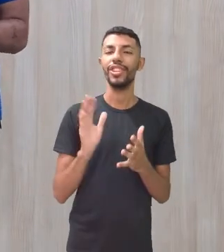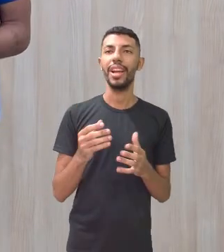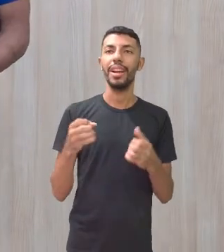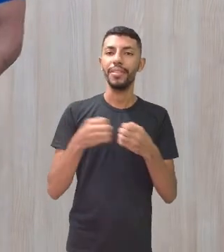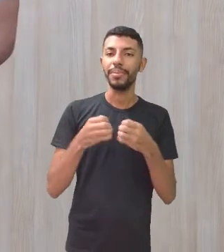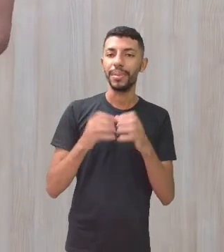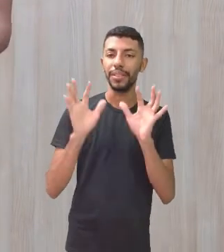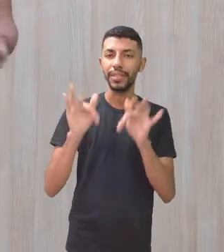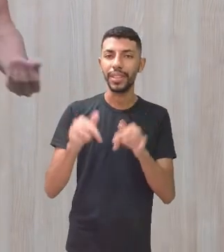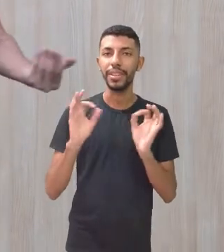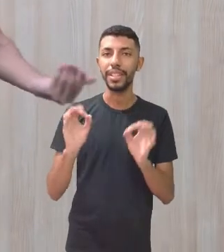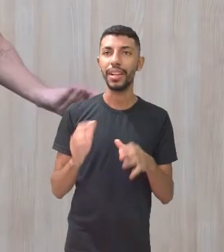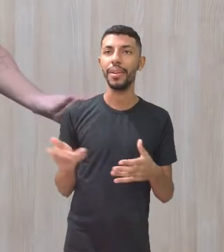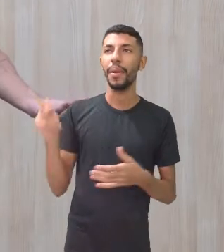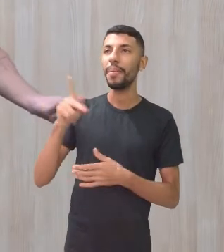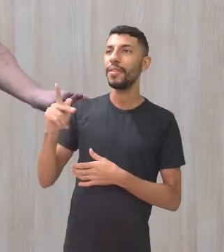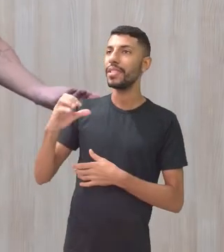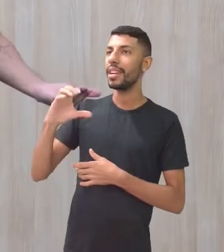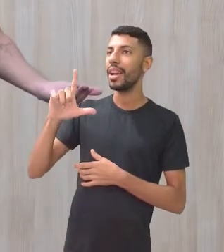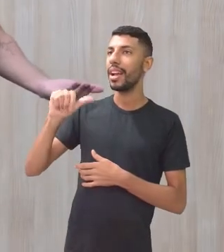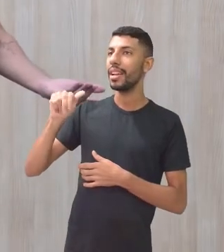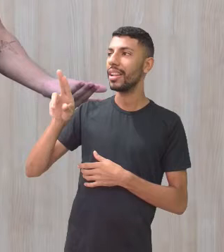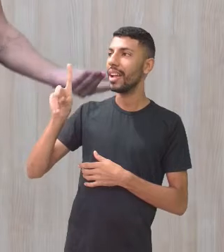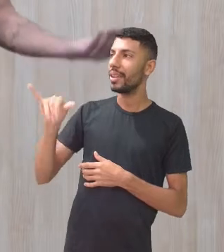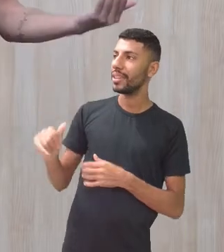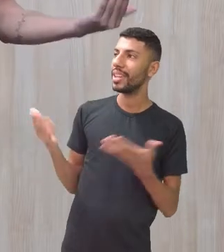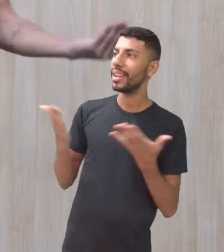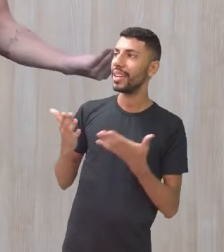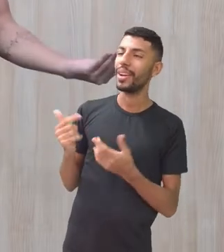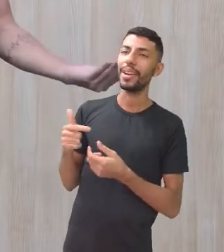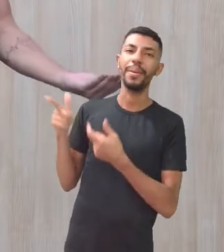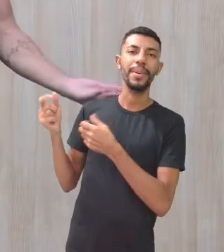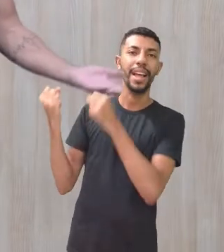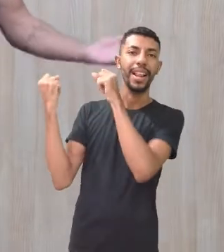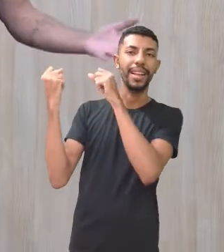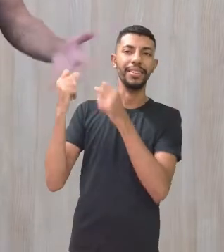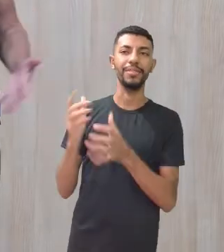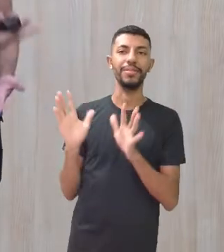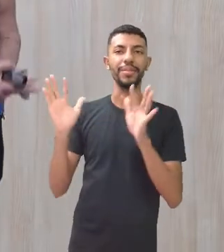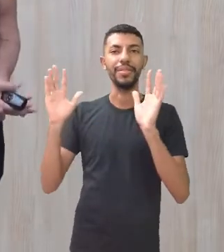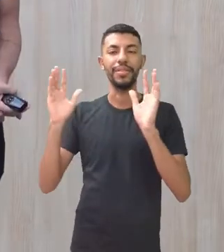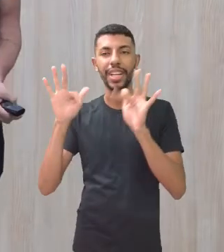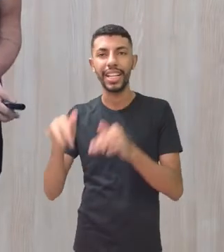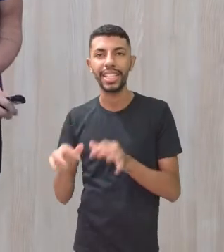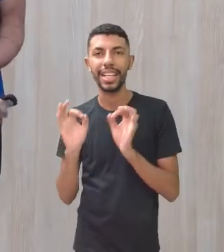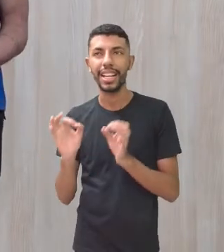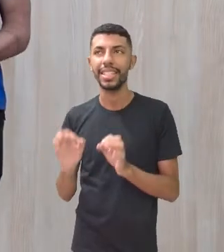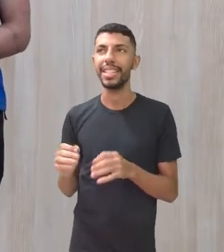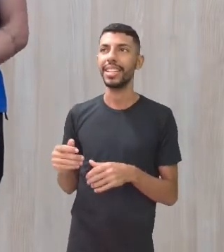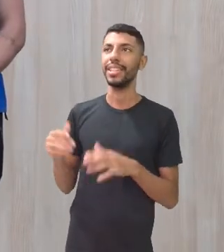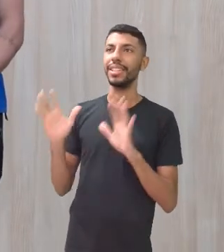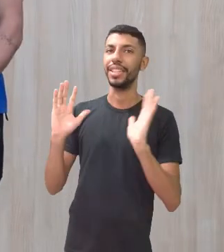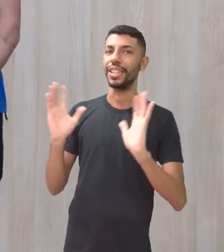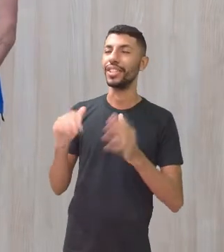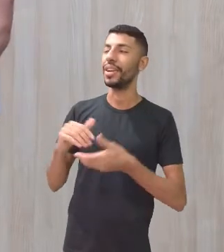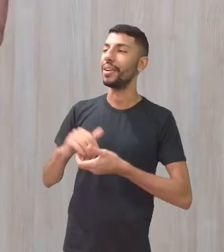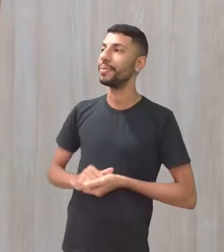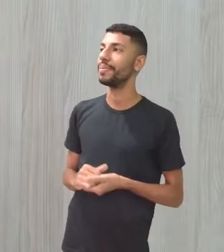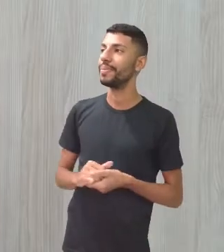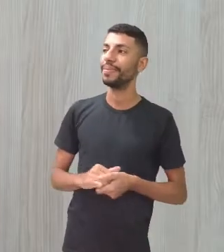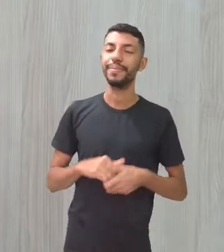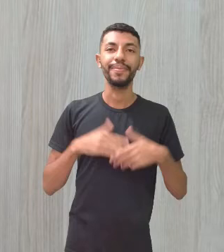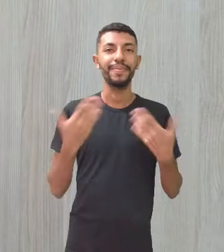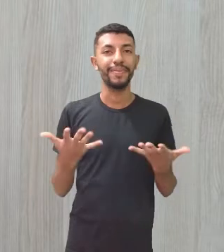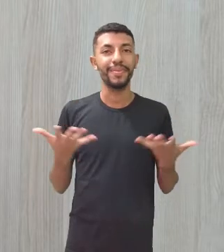2 minutinhos. Vou passar para a professora Cláudia, que eu já falei demais, para dar as considerações dela, comentar aí e se despedir. Diga aí, professora. Bem,